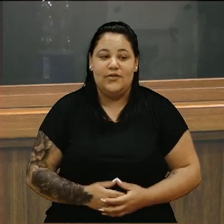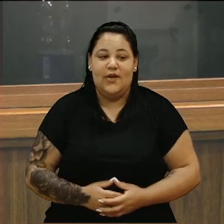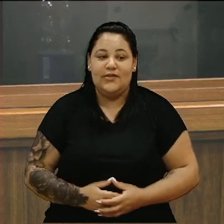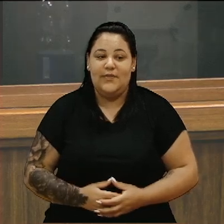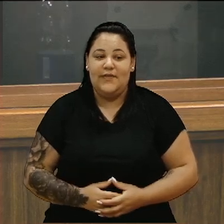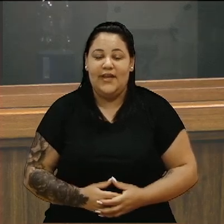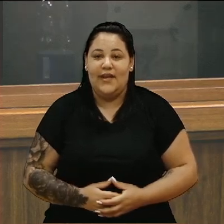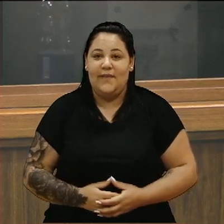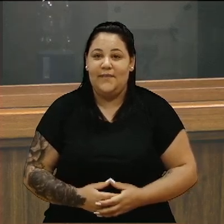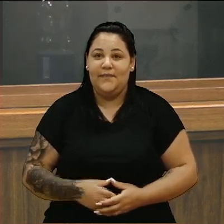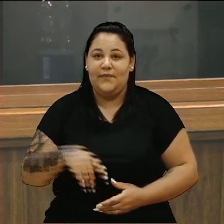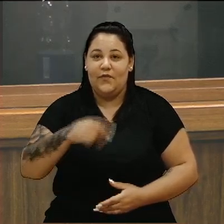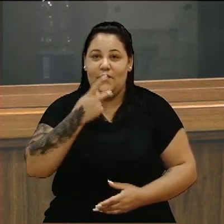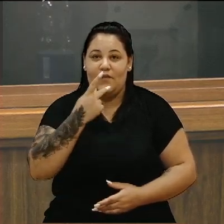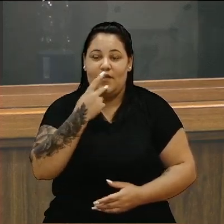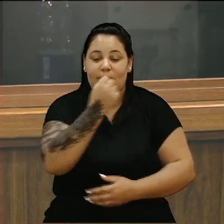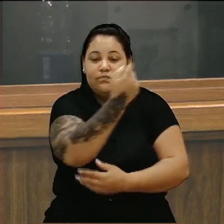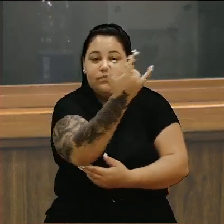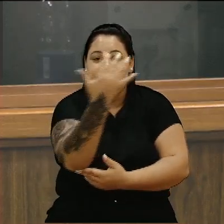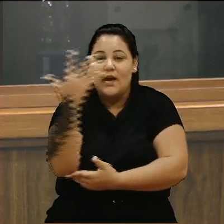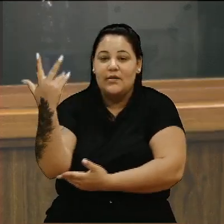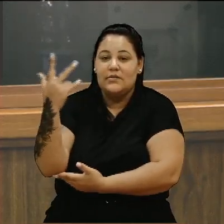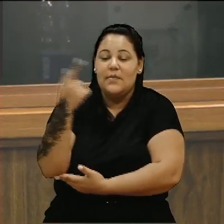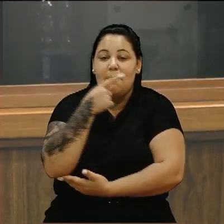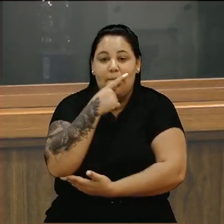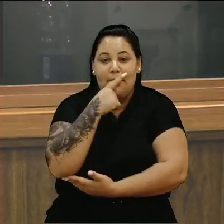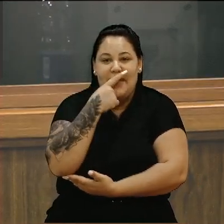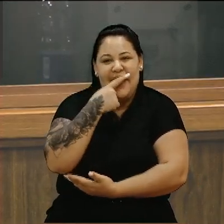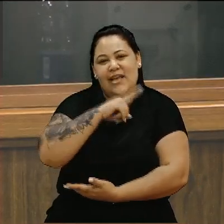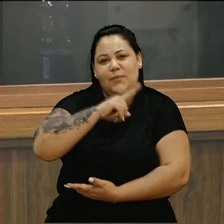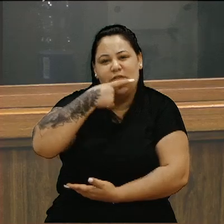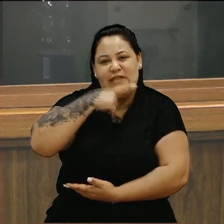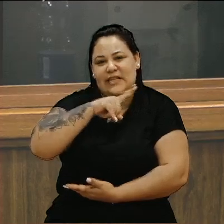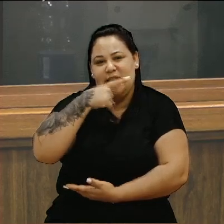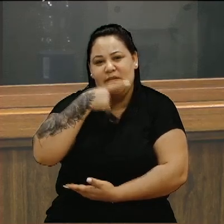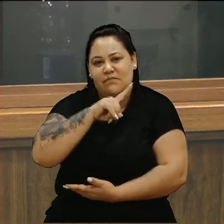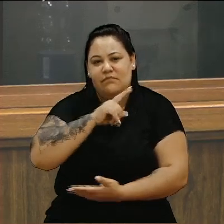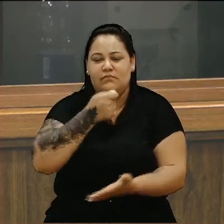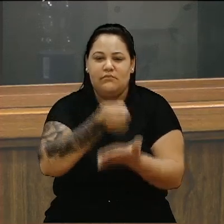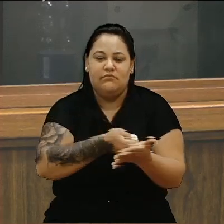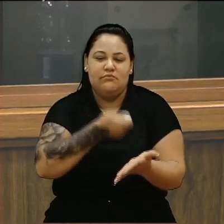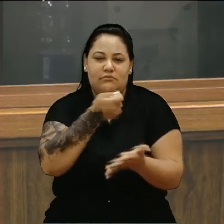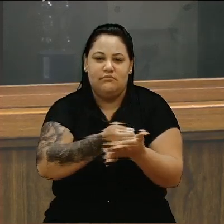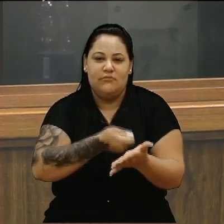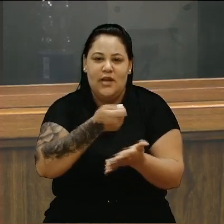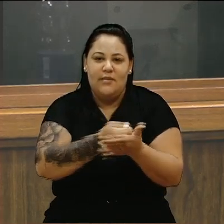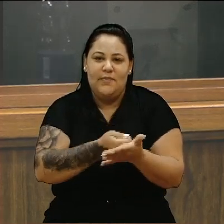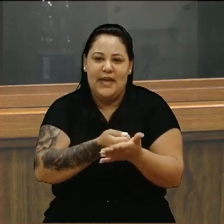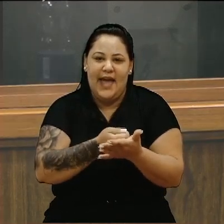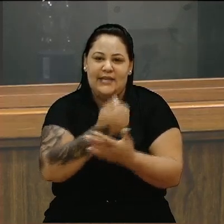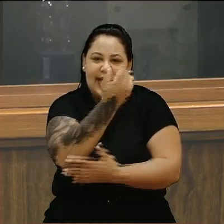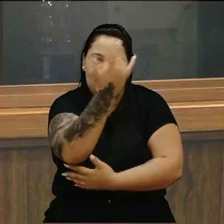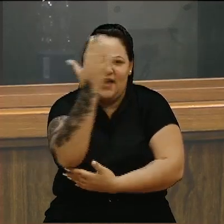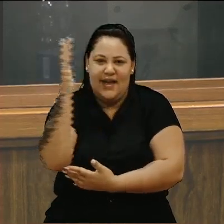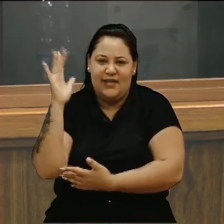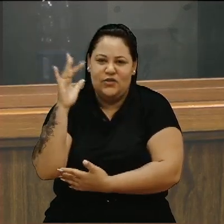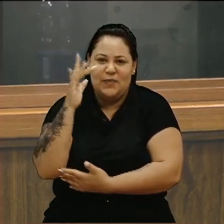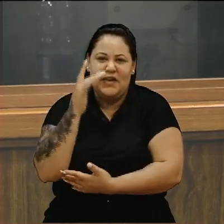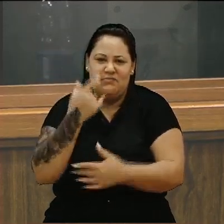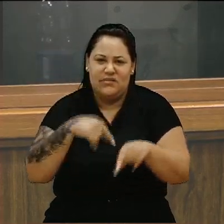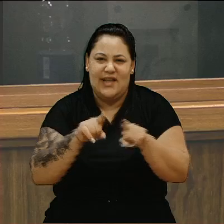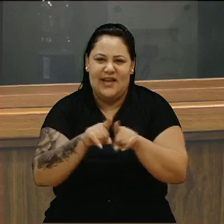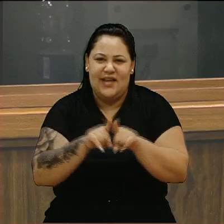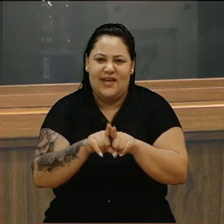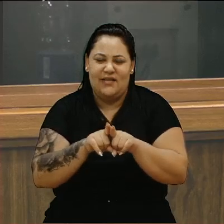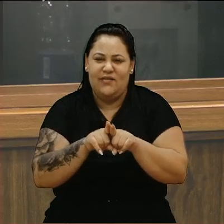dos Pinhais, que é desde 2021 que eu estou nessa luta, e que parece que cada vereador